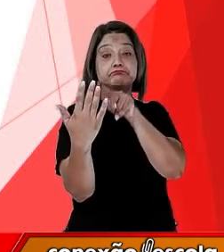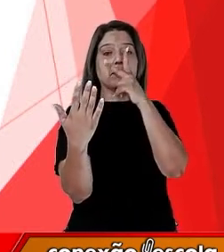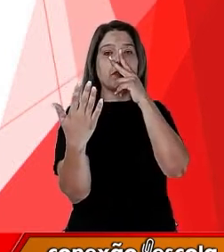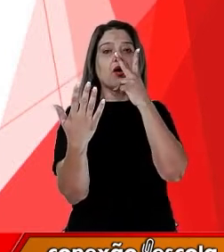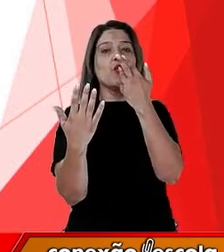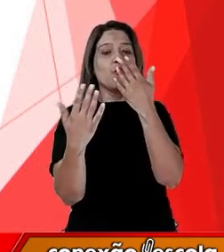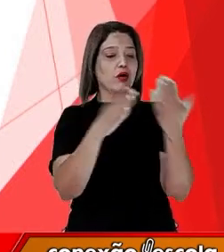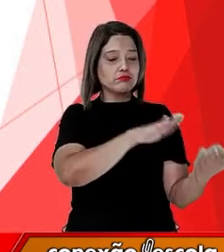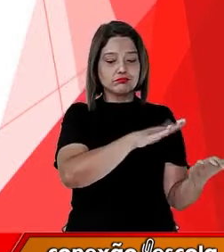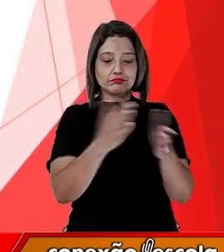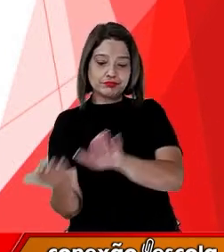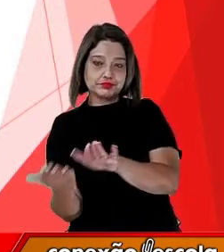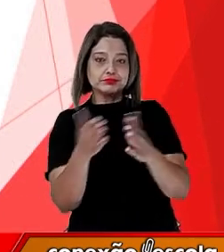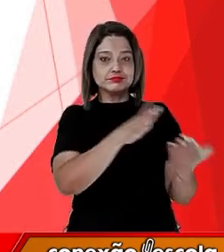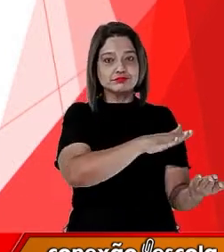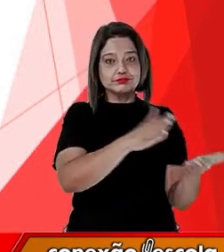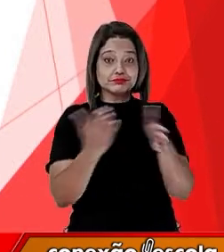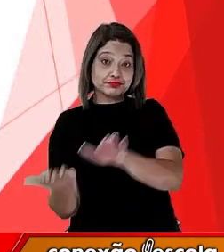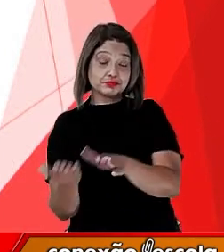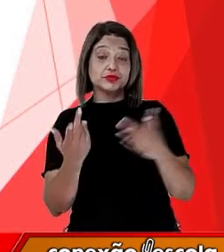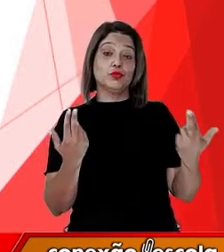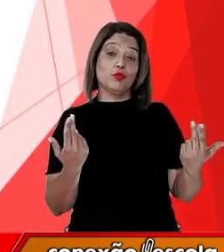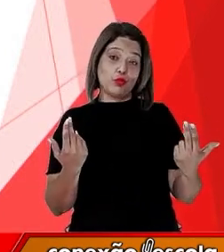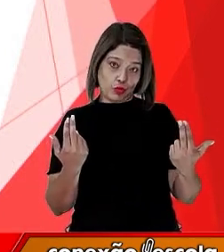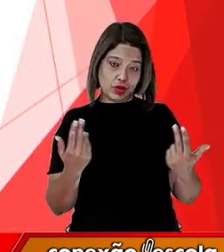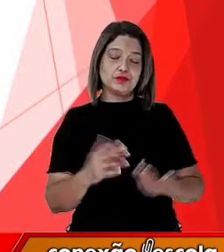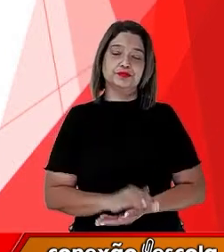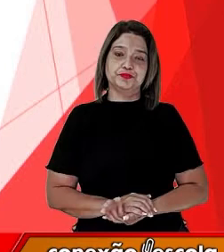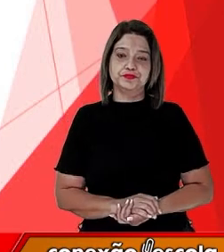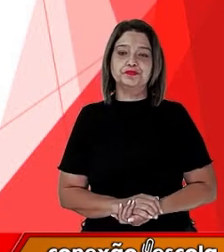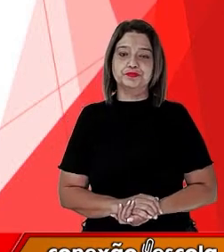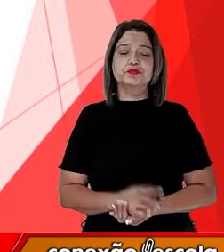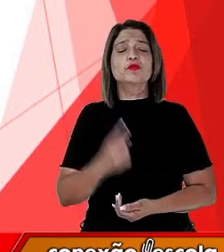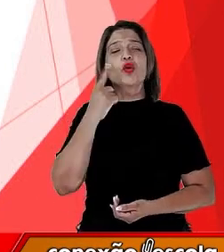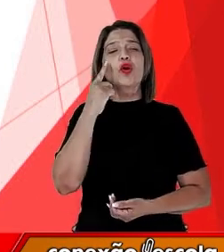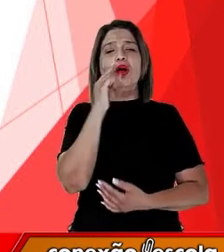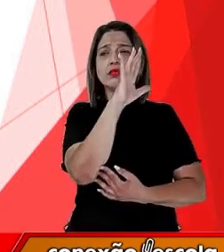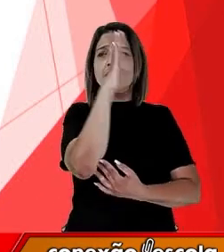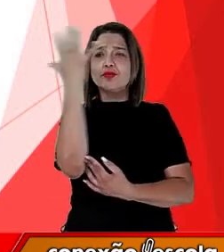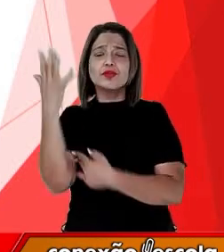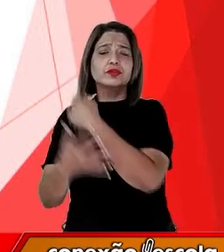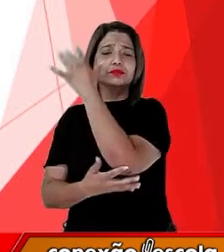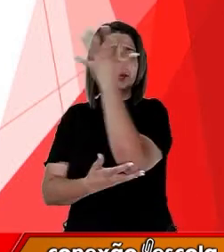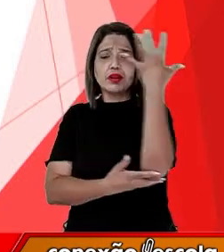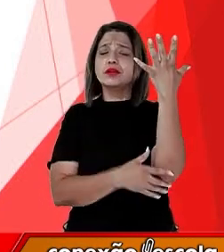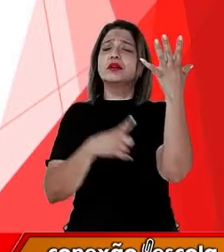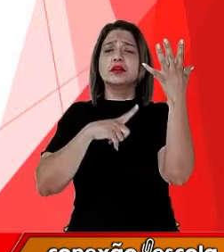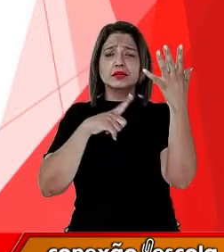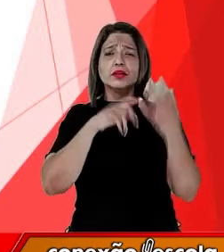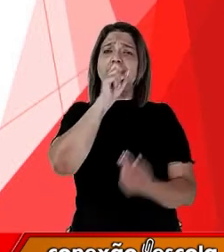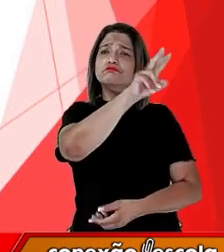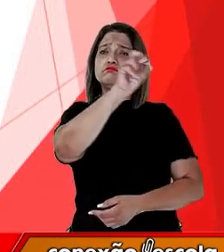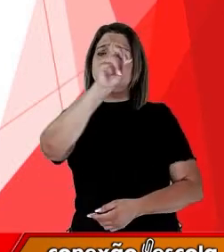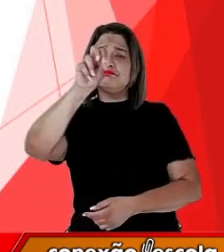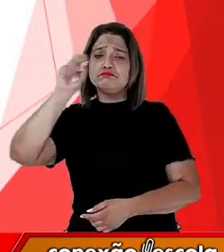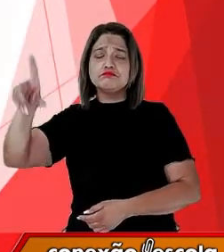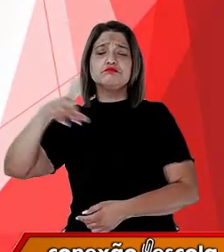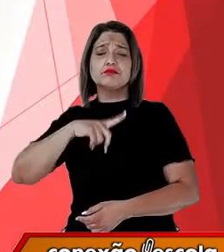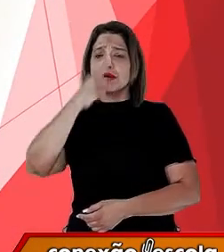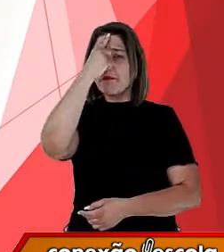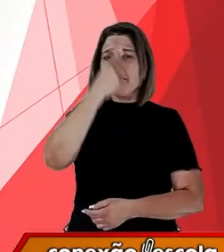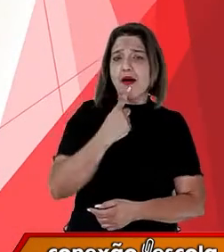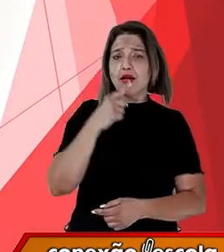isso, reflexão, que reflete. Na natureza está repleto de problemas, de imagens,